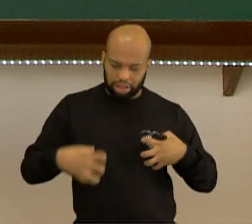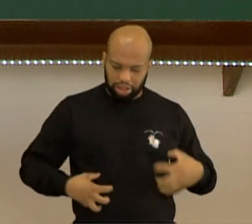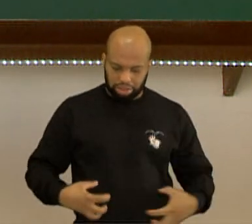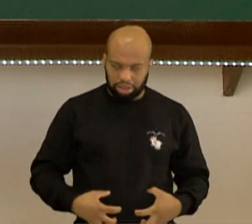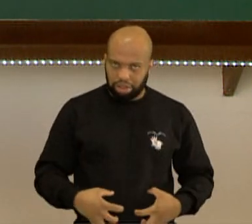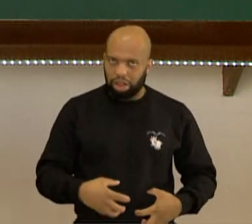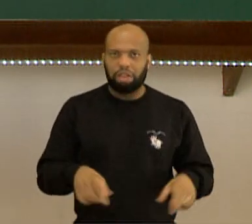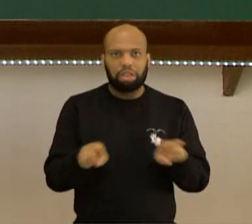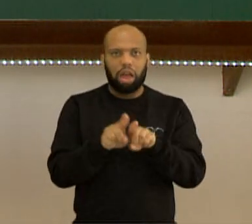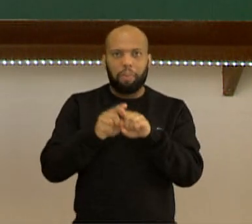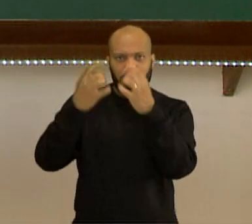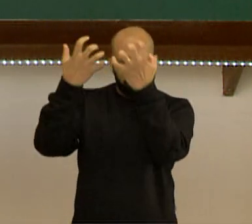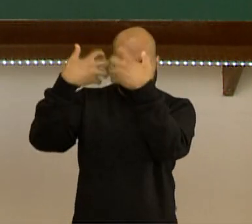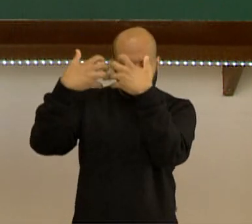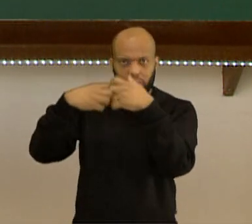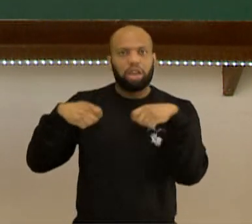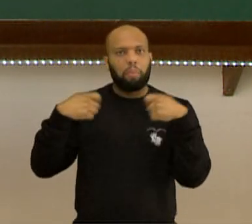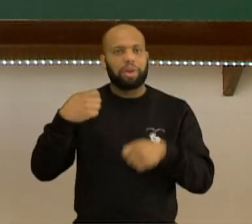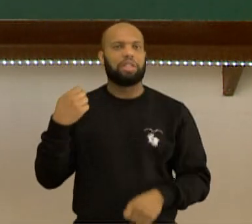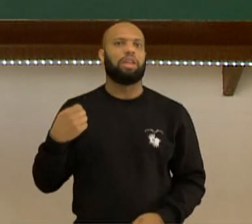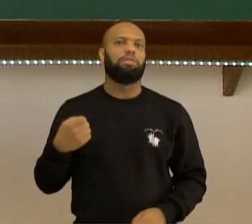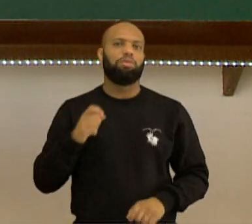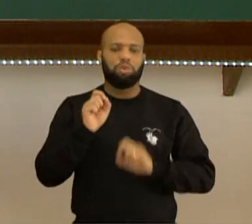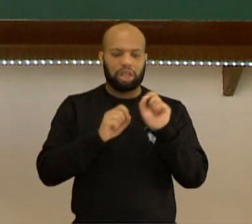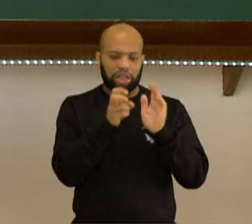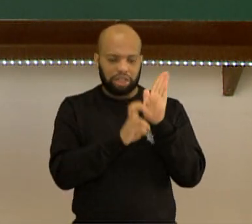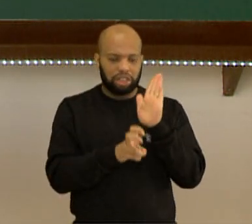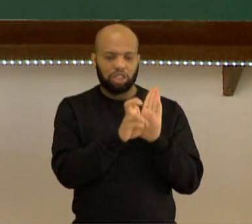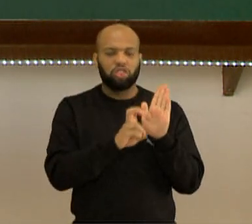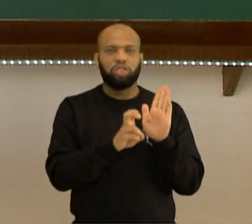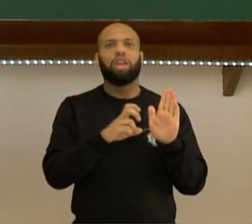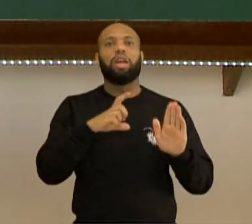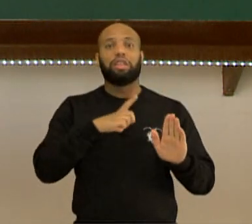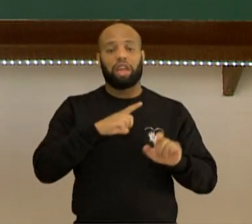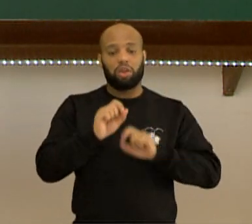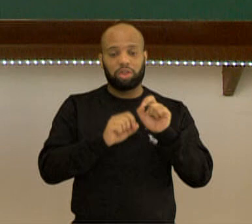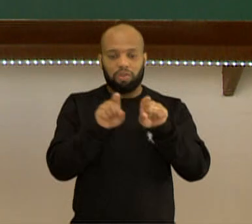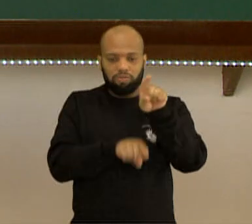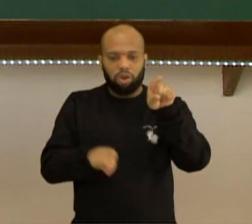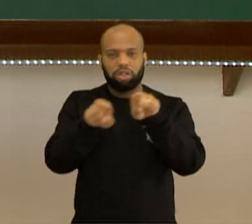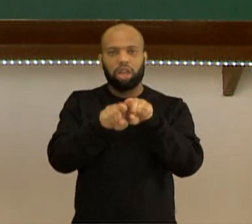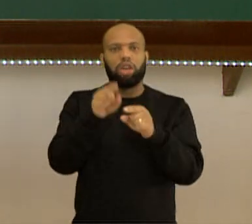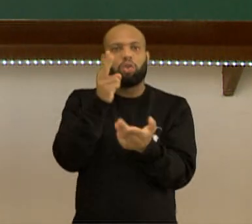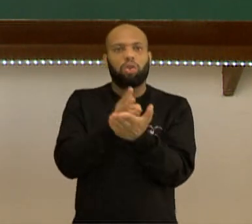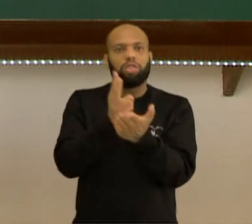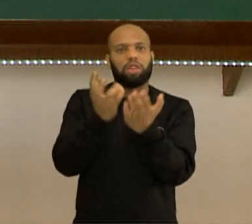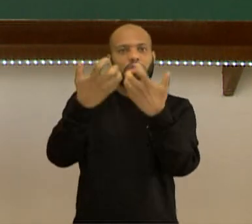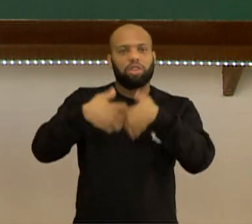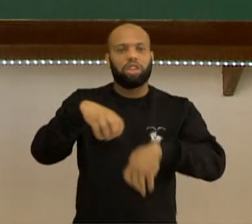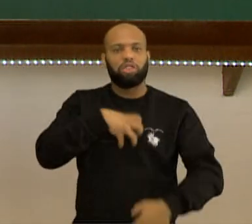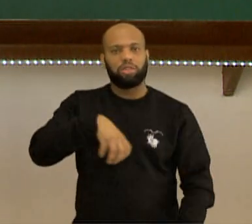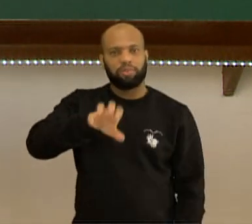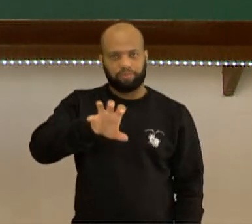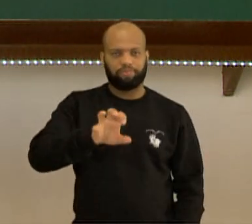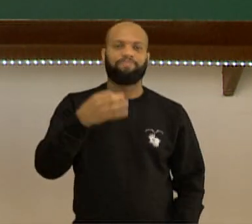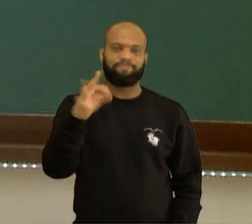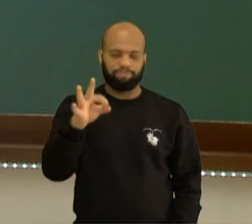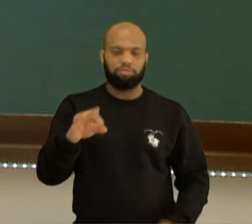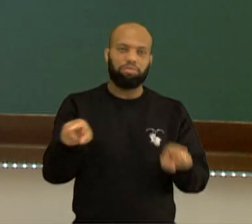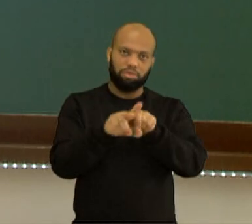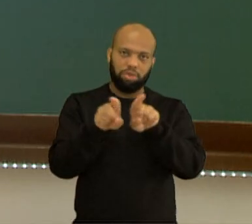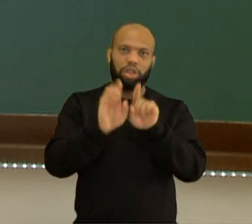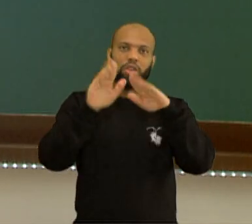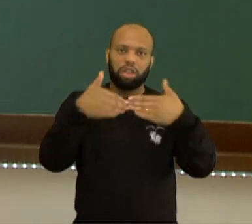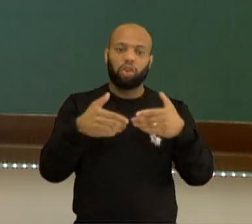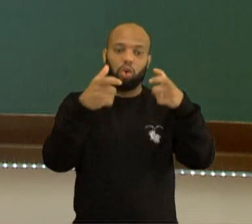cérebro, inclusive, que consome muita energia, precisa dessa reposição para que ele continue funcionando. Então, as fontes